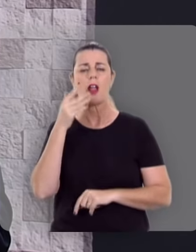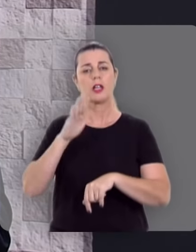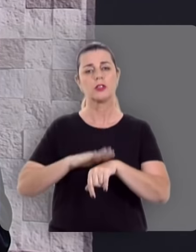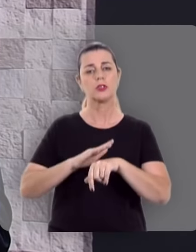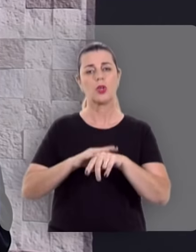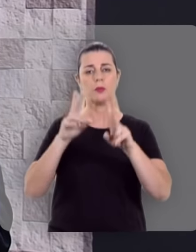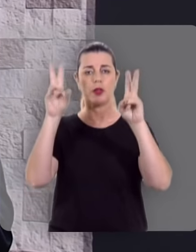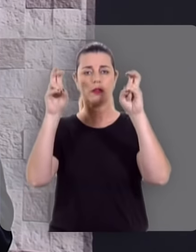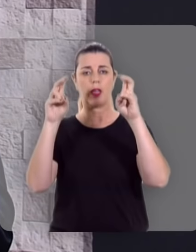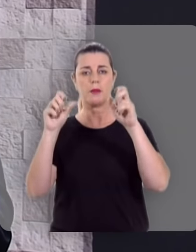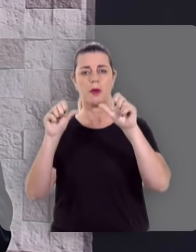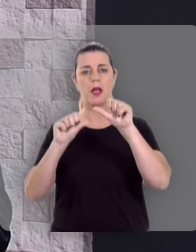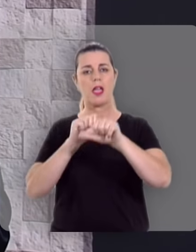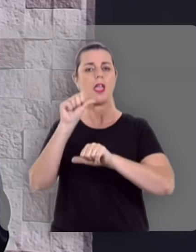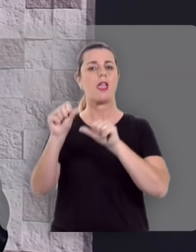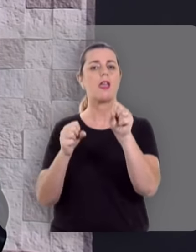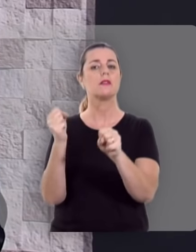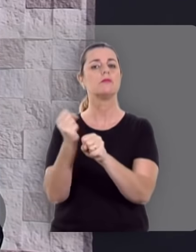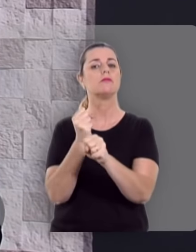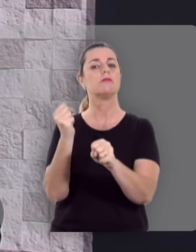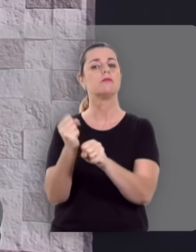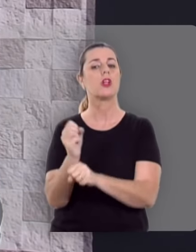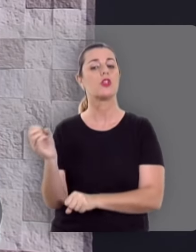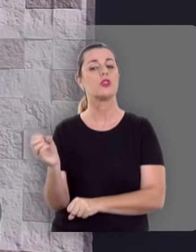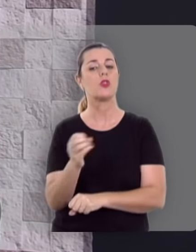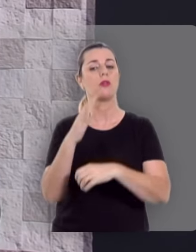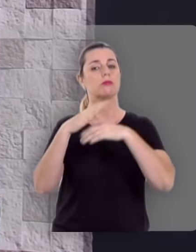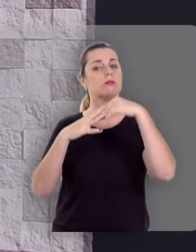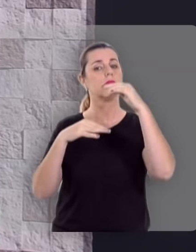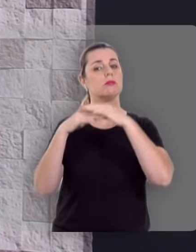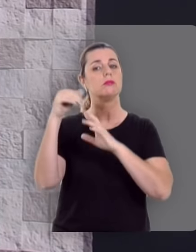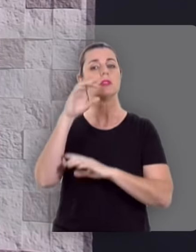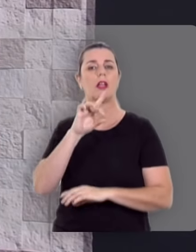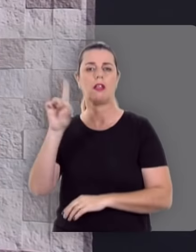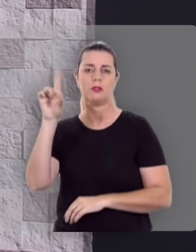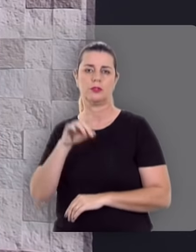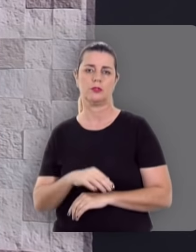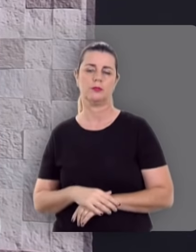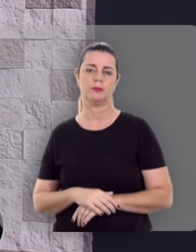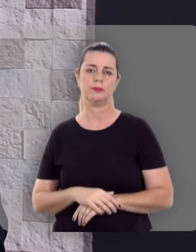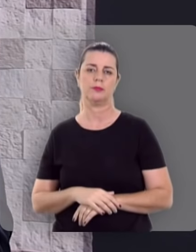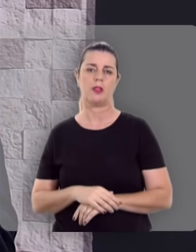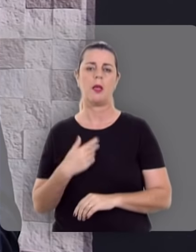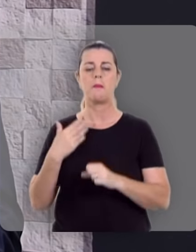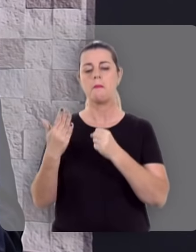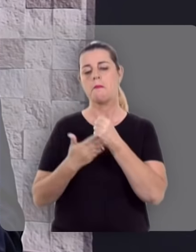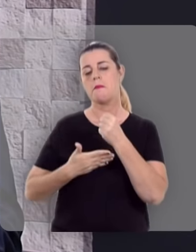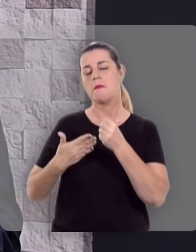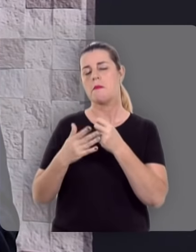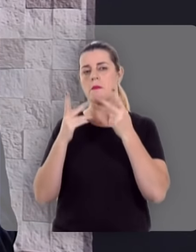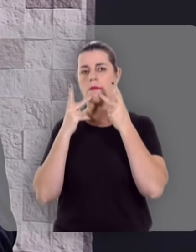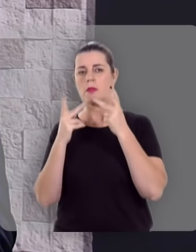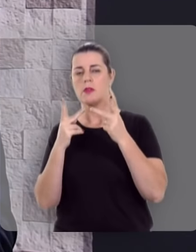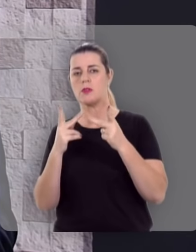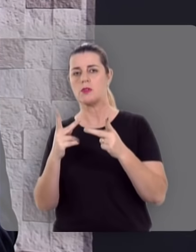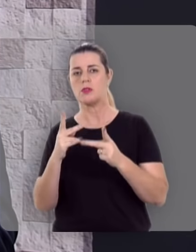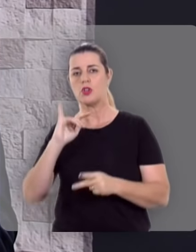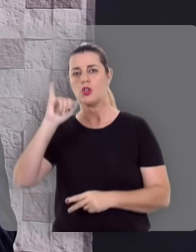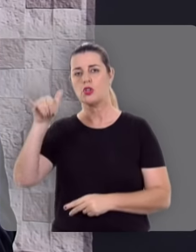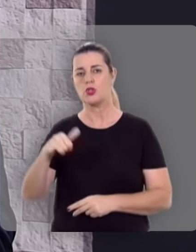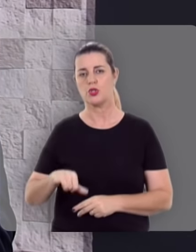tema restauração, uma obra de Deus. E vou basear esta mensagem no livro de